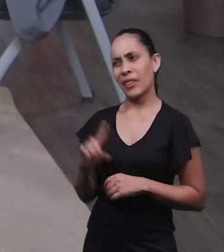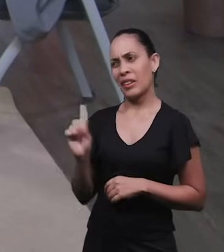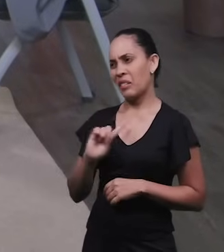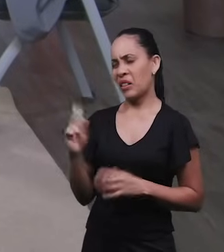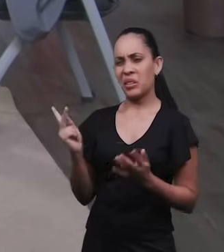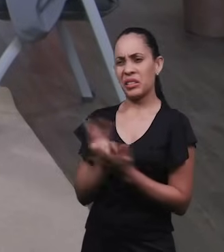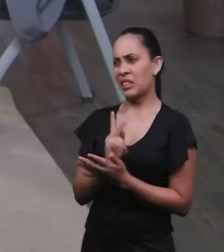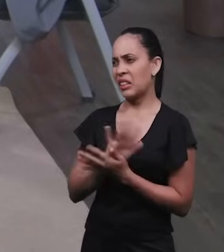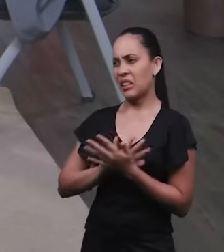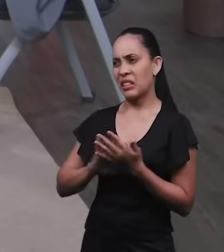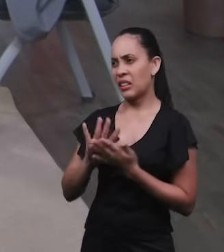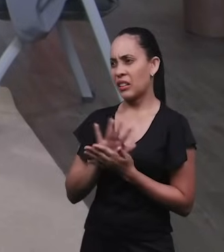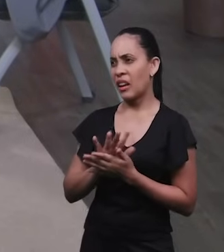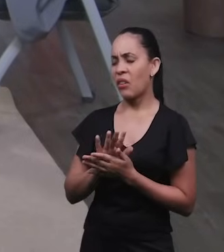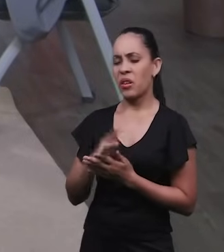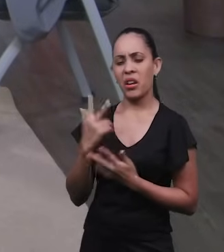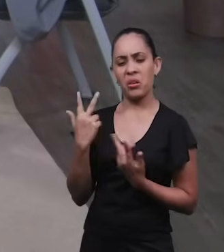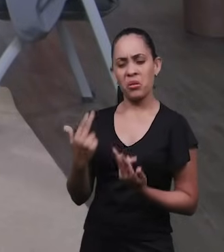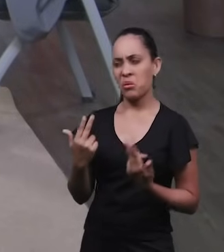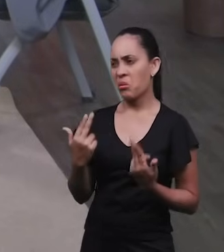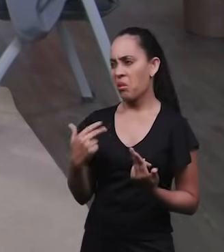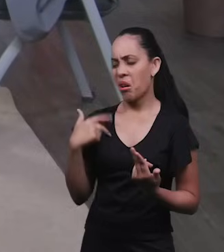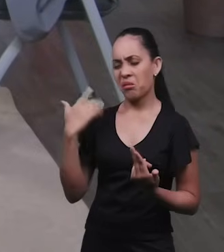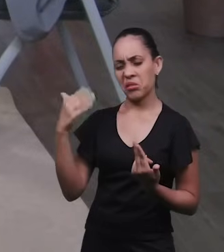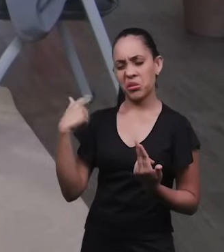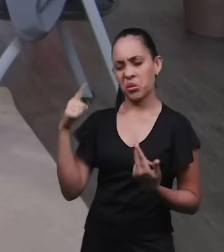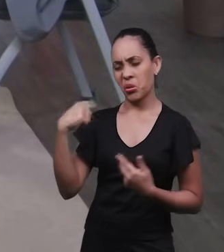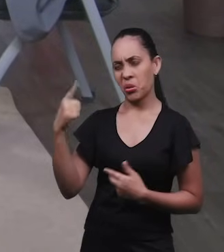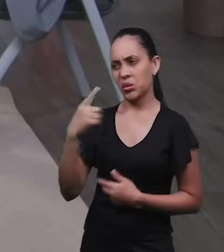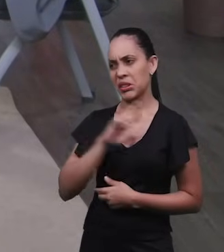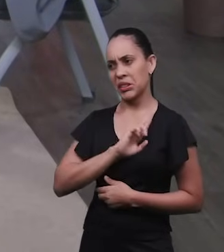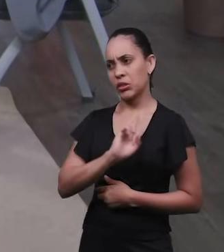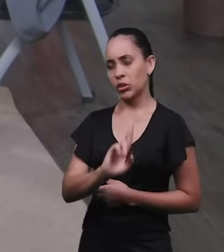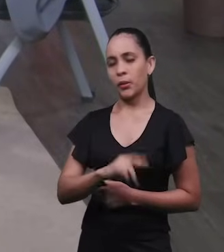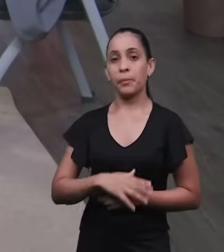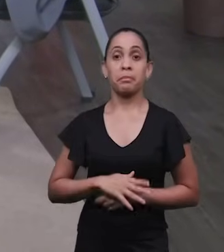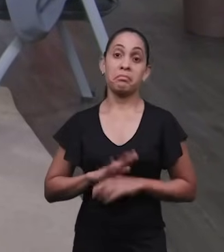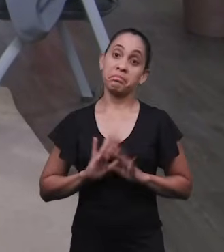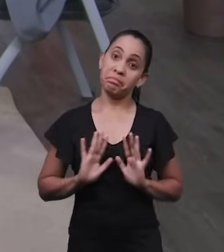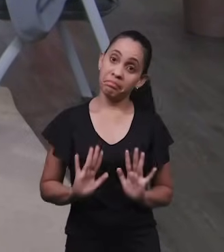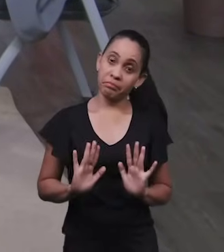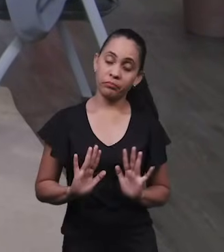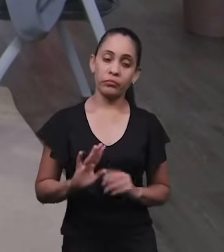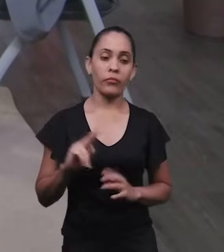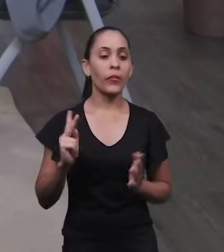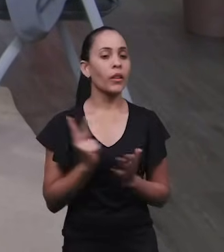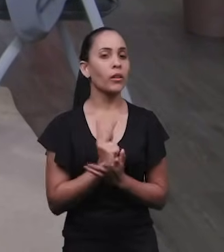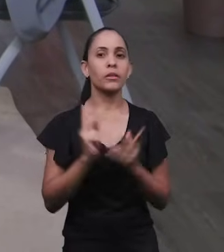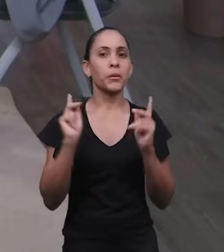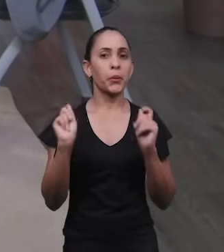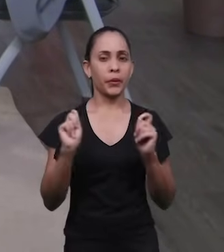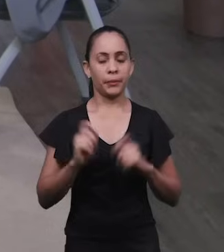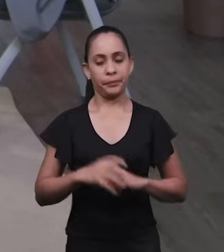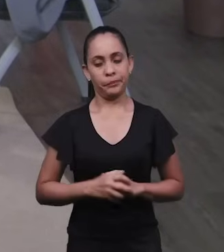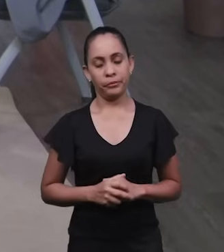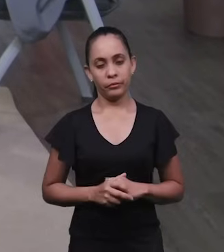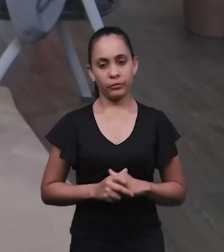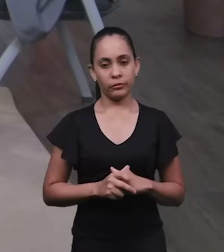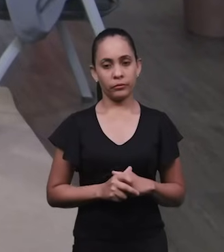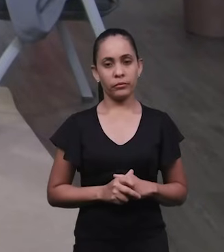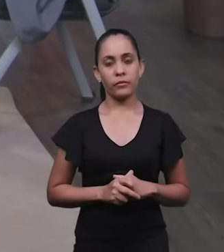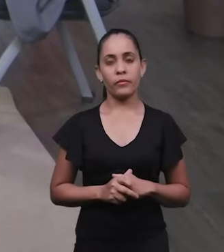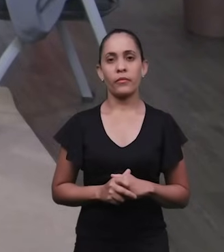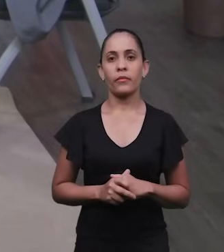aí não vai dar em nada não, como das outras vezes, isso não vai dar em nada não, e tal. Aí o que ele fez?